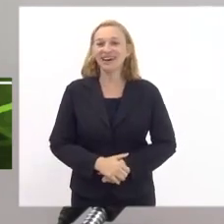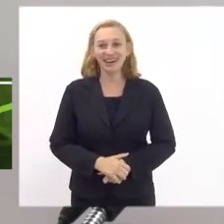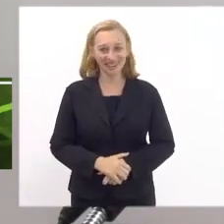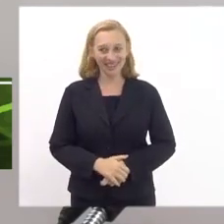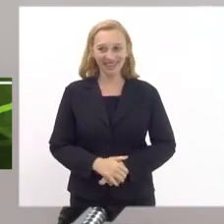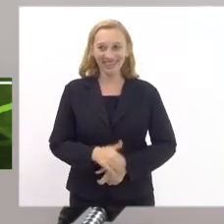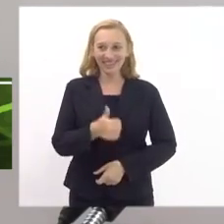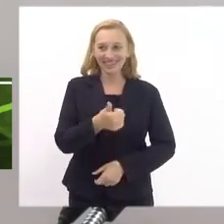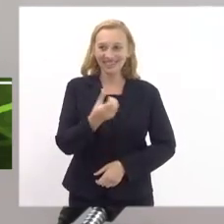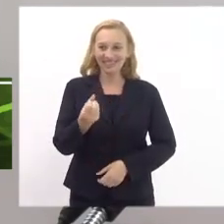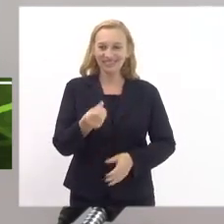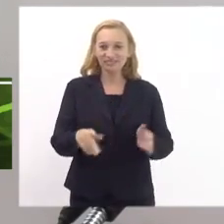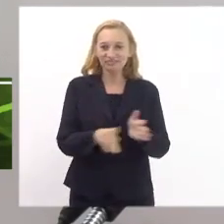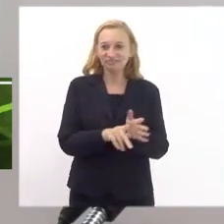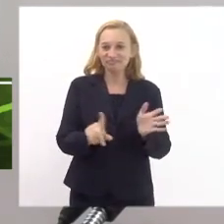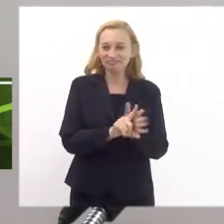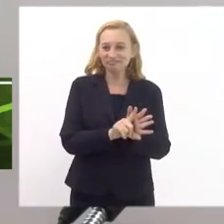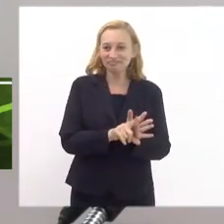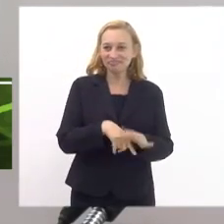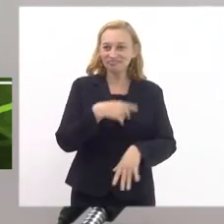16. Projeto de lei